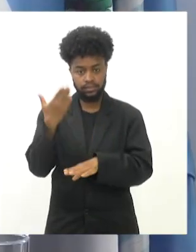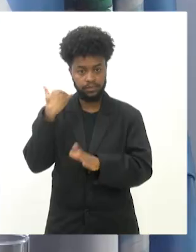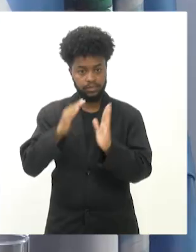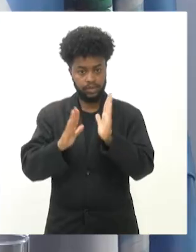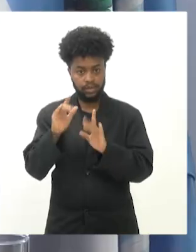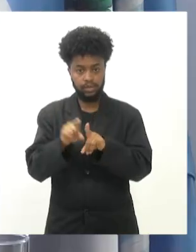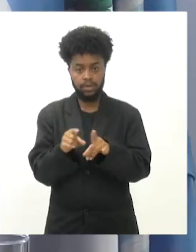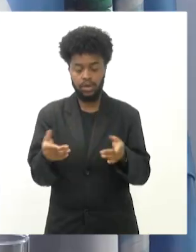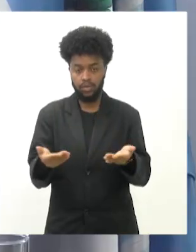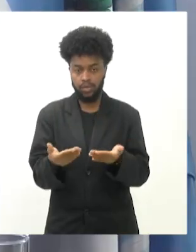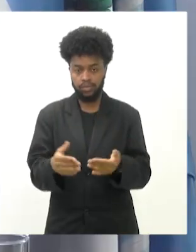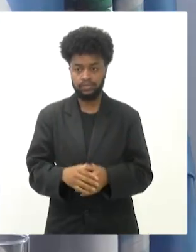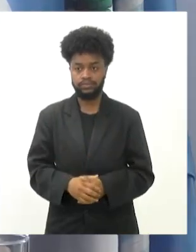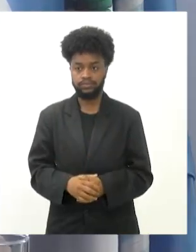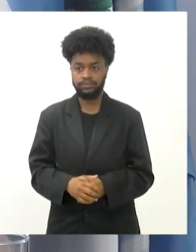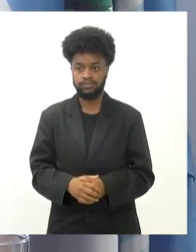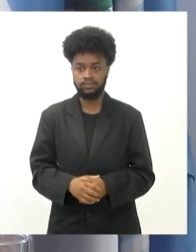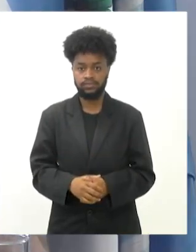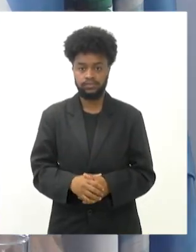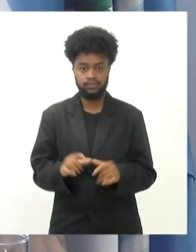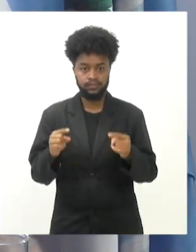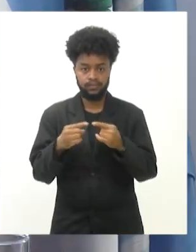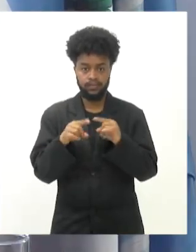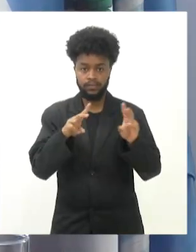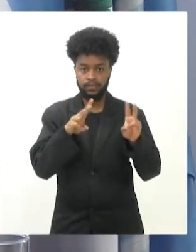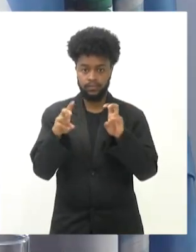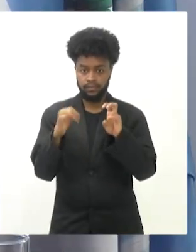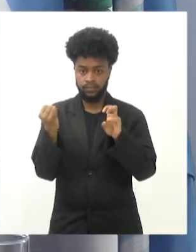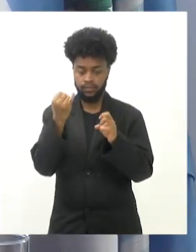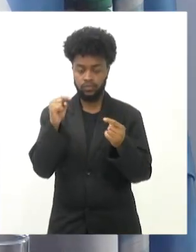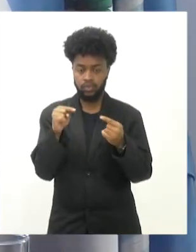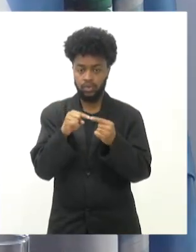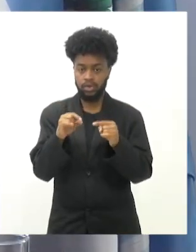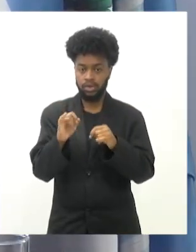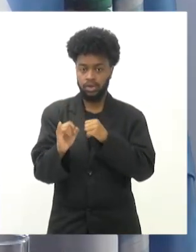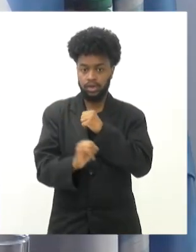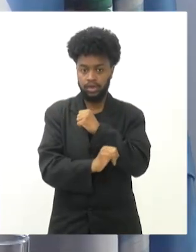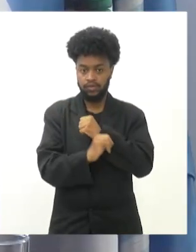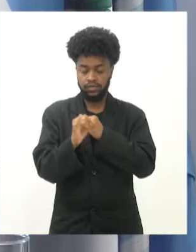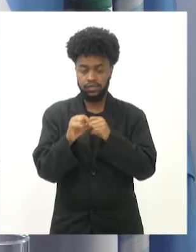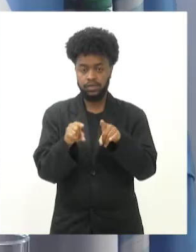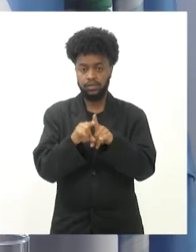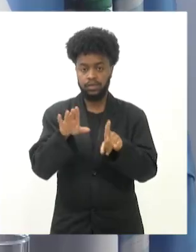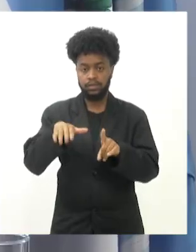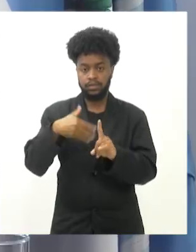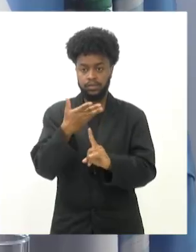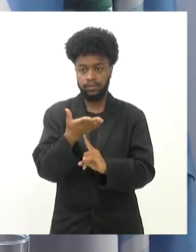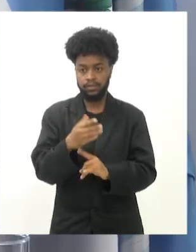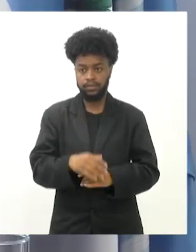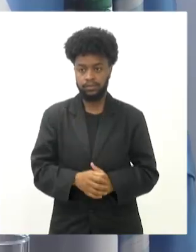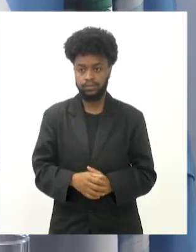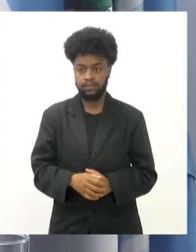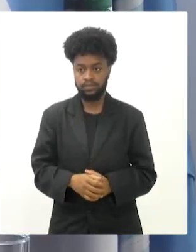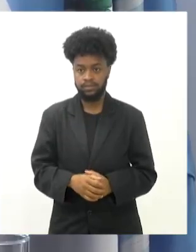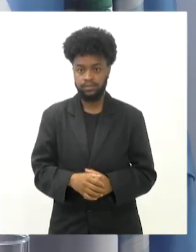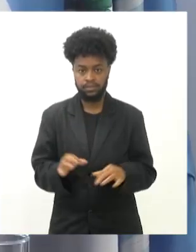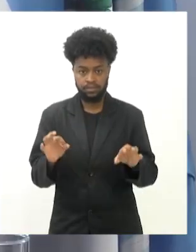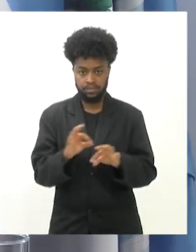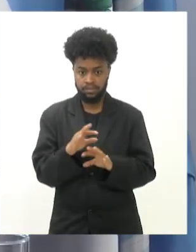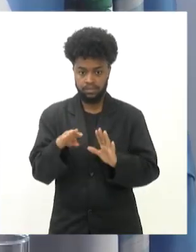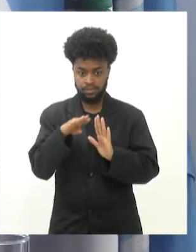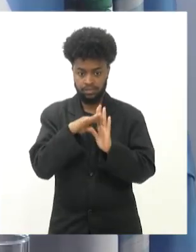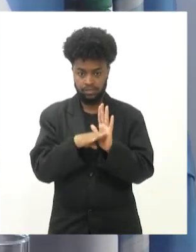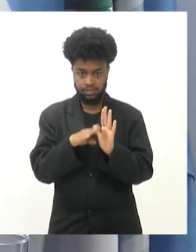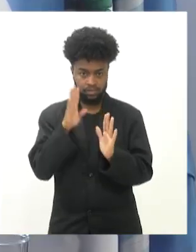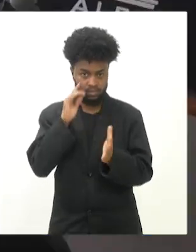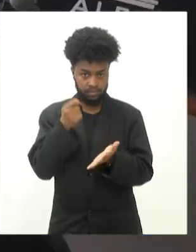os atuais, nas pastas pertinentes relativas à infraestrutura e ao meio ambiente. Presidente, eu queria São esses encaminhamentos para